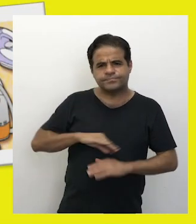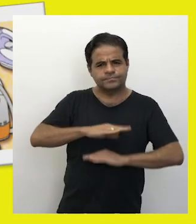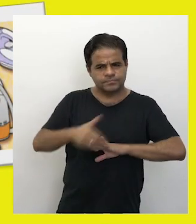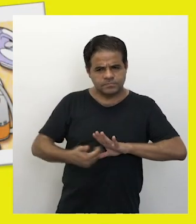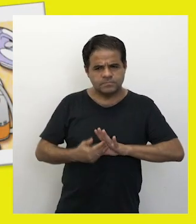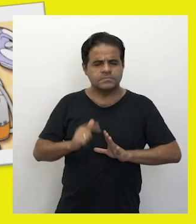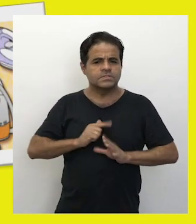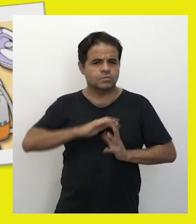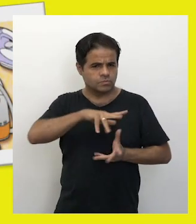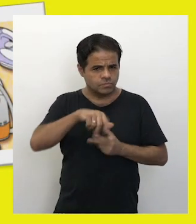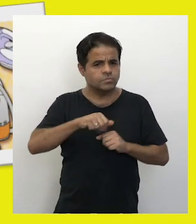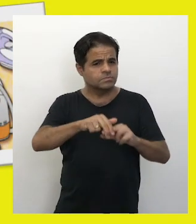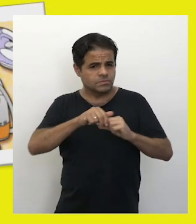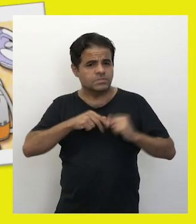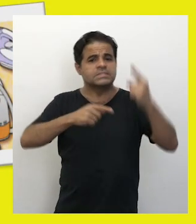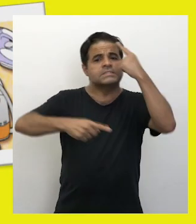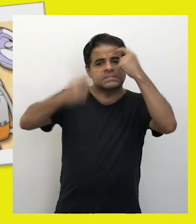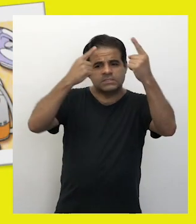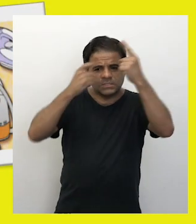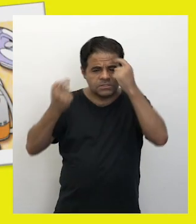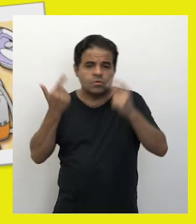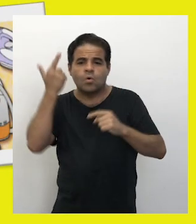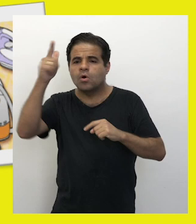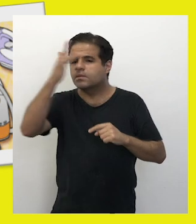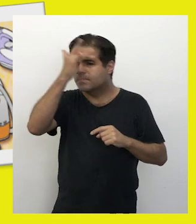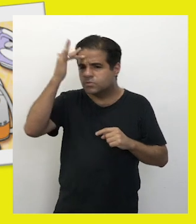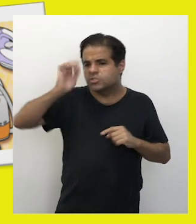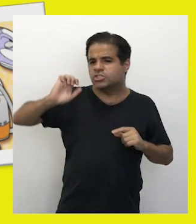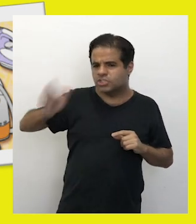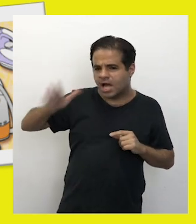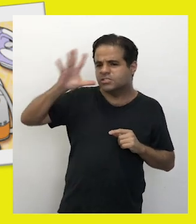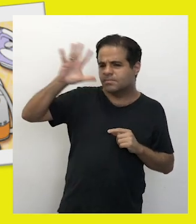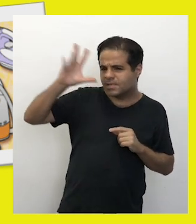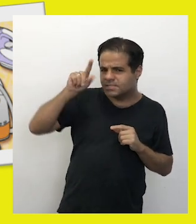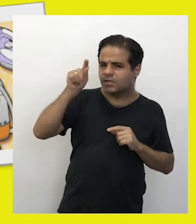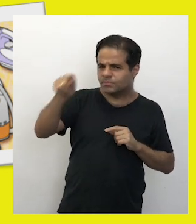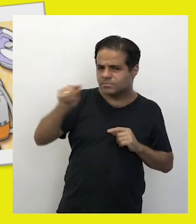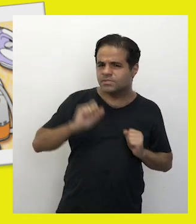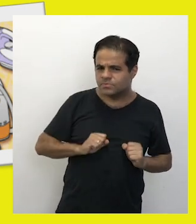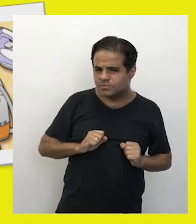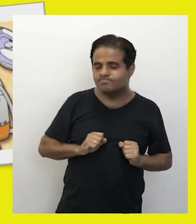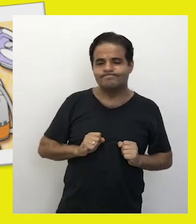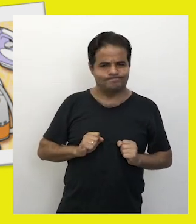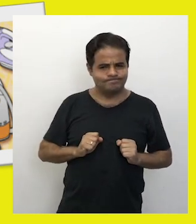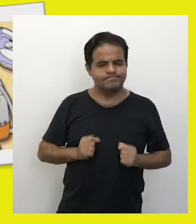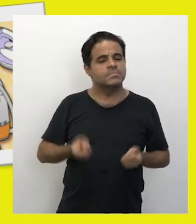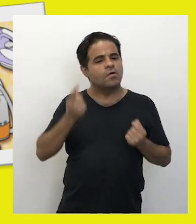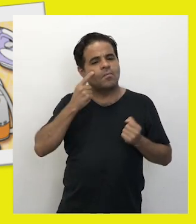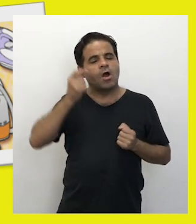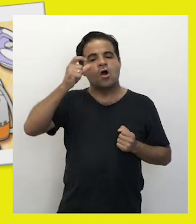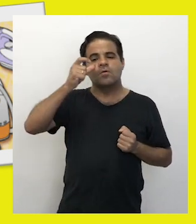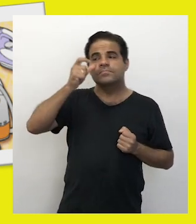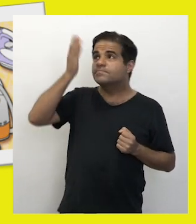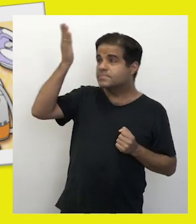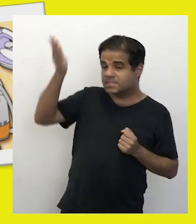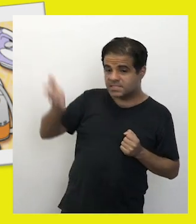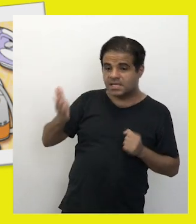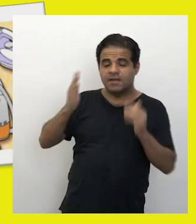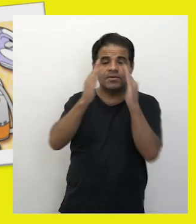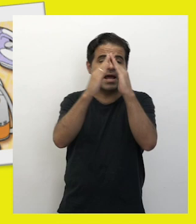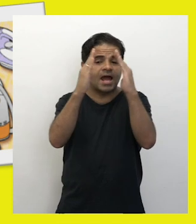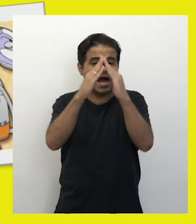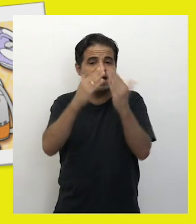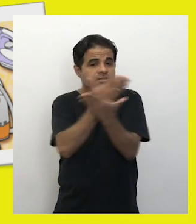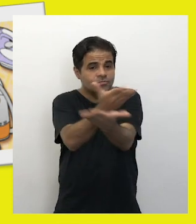é resultado da criatividade de alguém que já tinha pensado nisso? Então, vamos lá. Observem aí na casa de